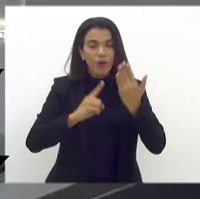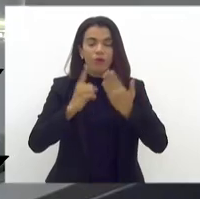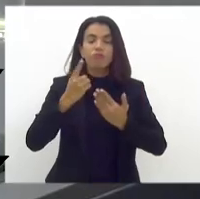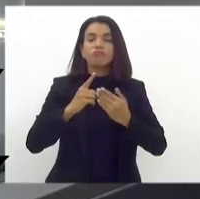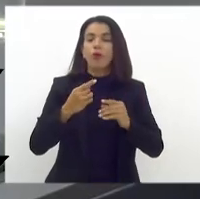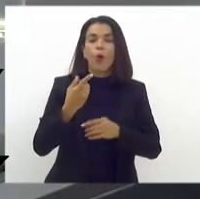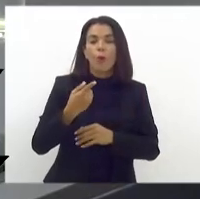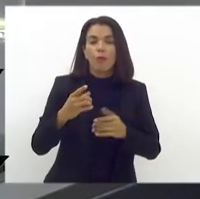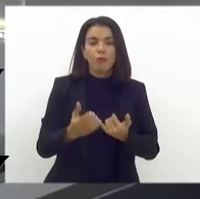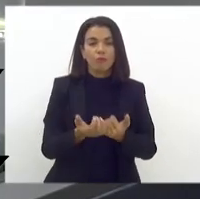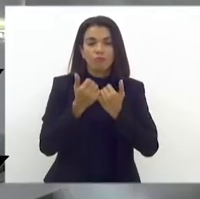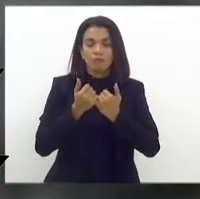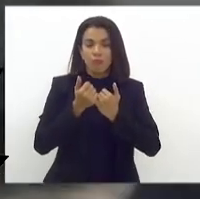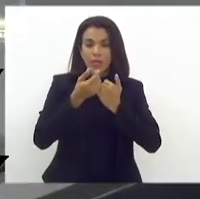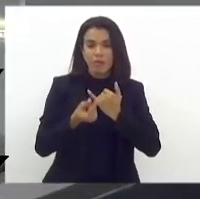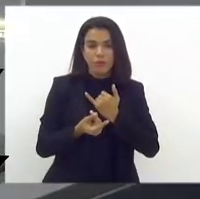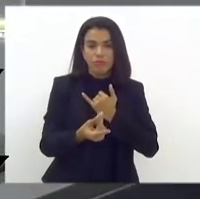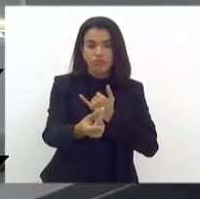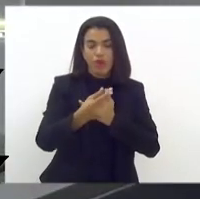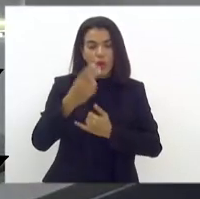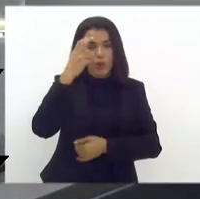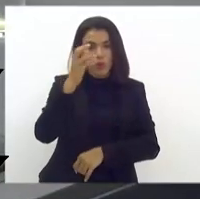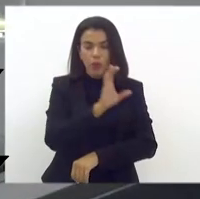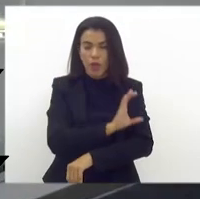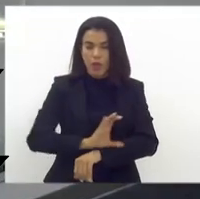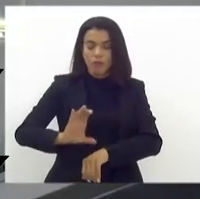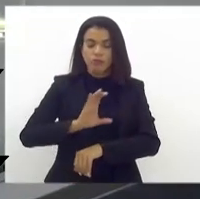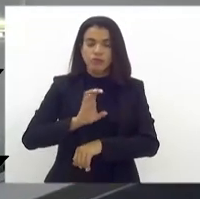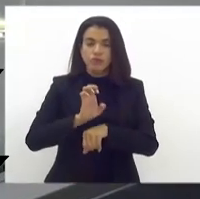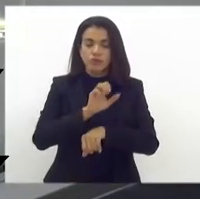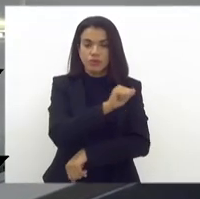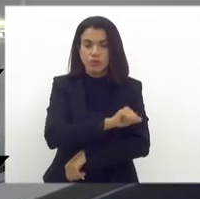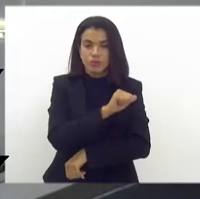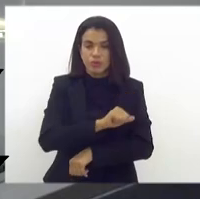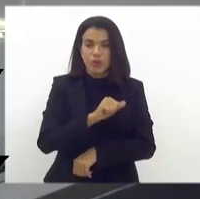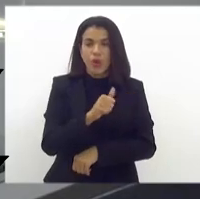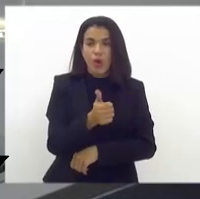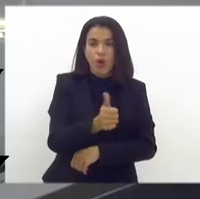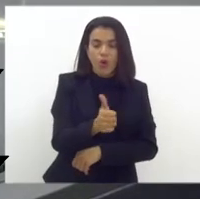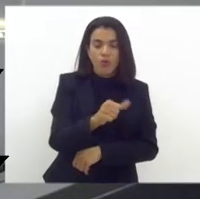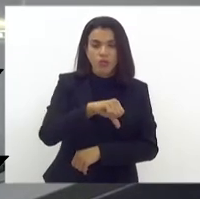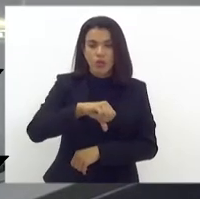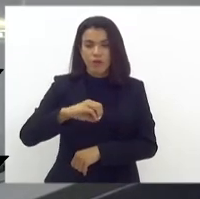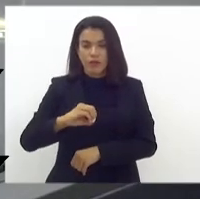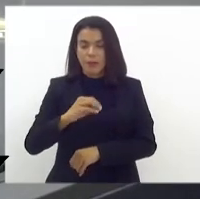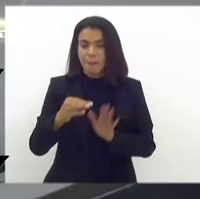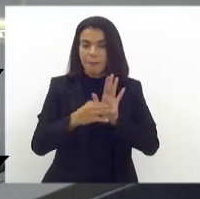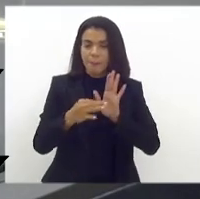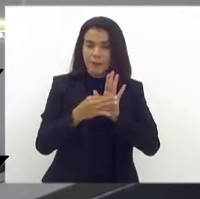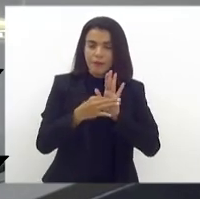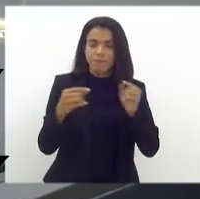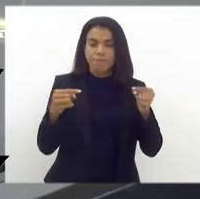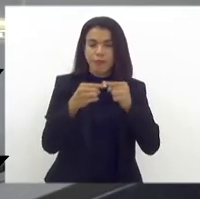como patrimônio imaterial, histórico e cultural do Estado do Rio de Janeiro. PL 1190 de 23, parecer pela